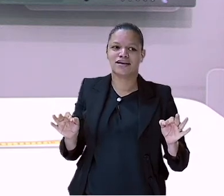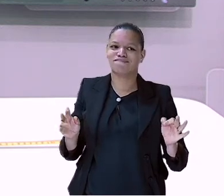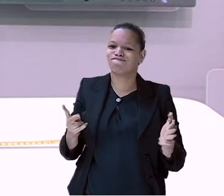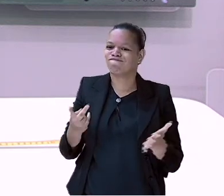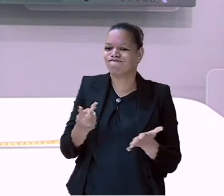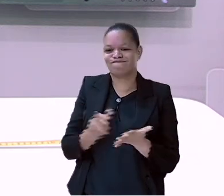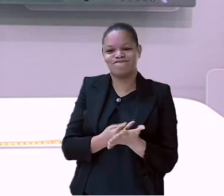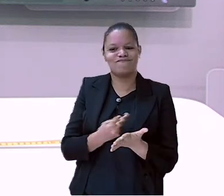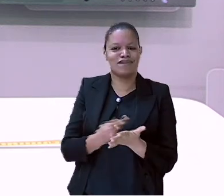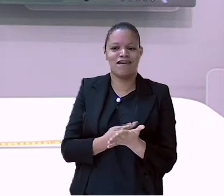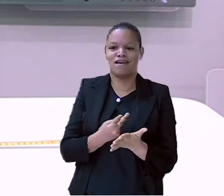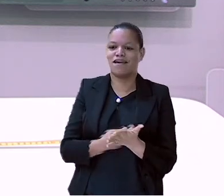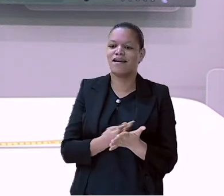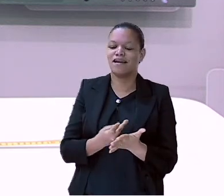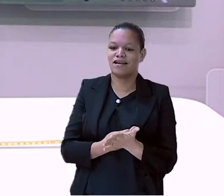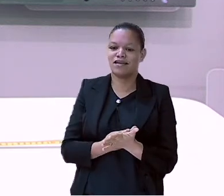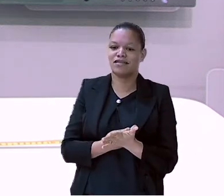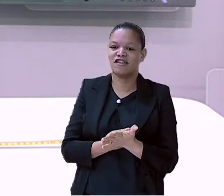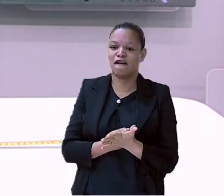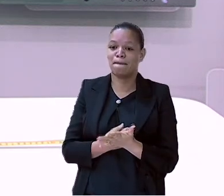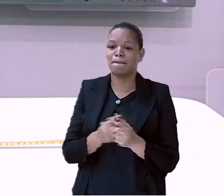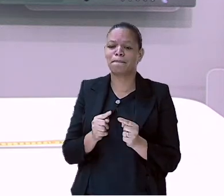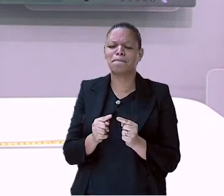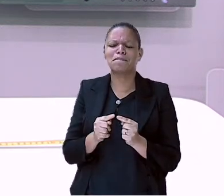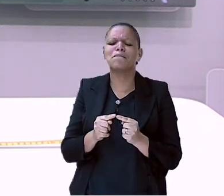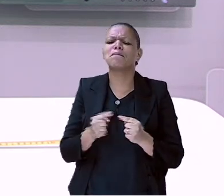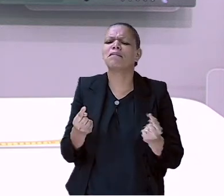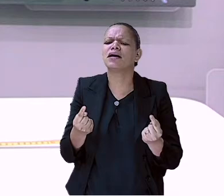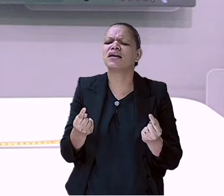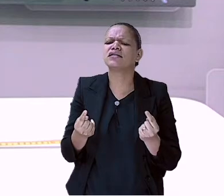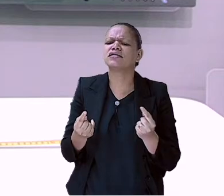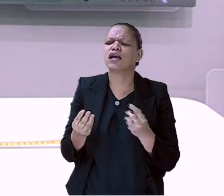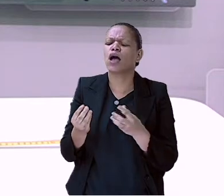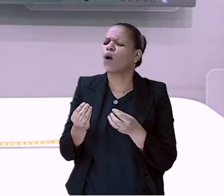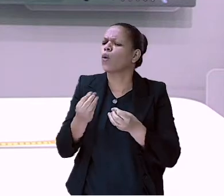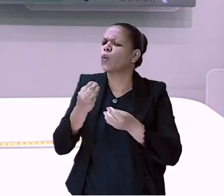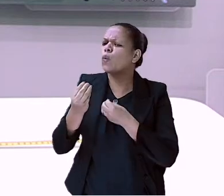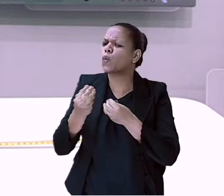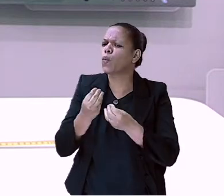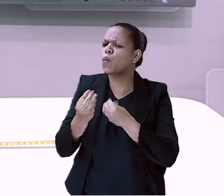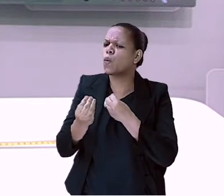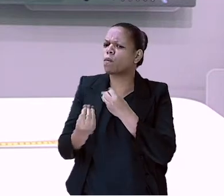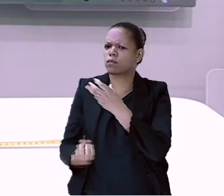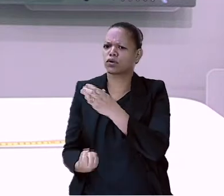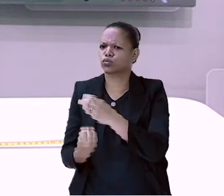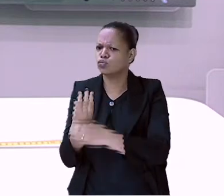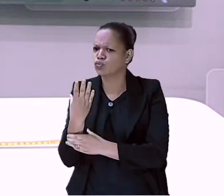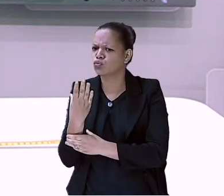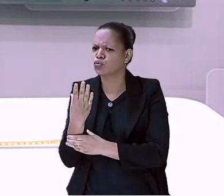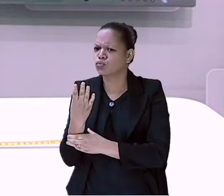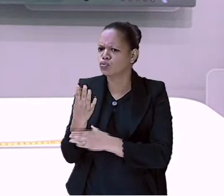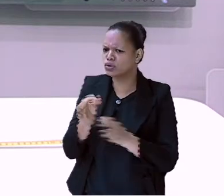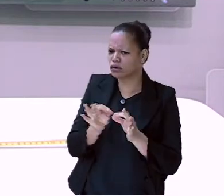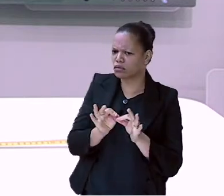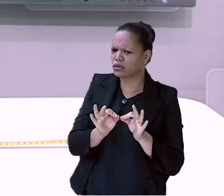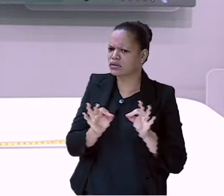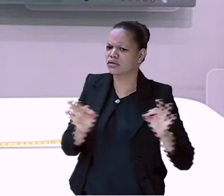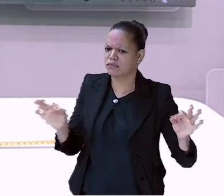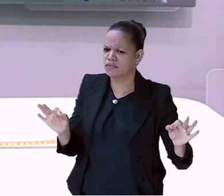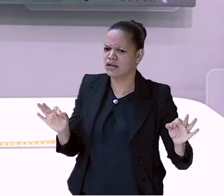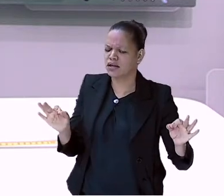acontecia? Lá na época da colonização do nosso país, os escravos, eles faziam as telhas